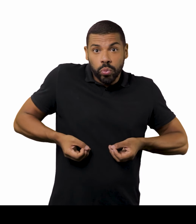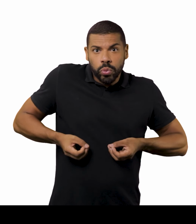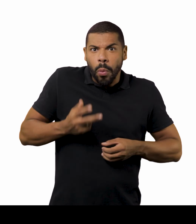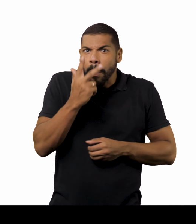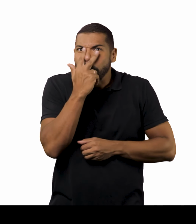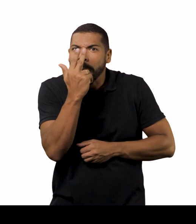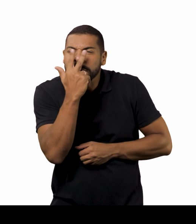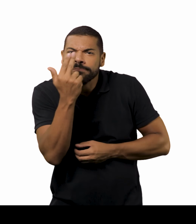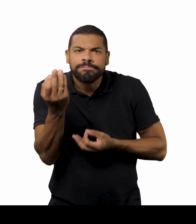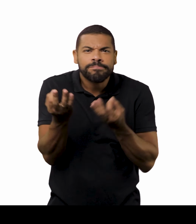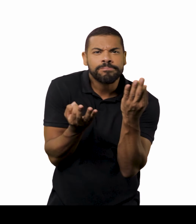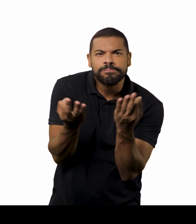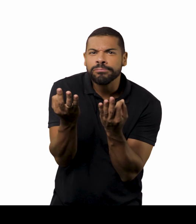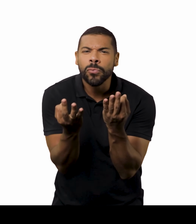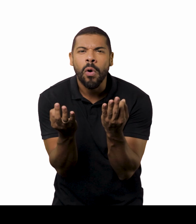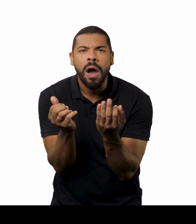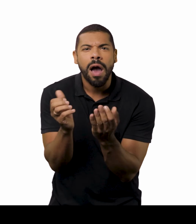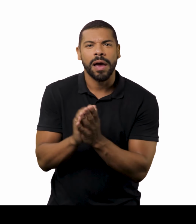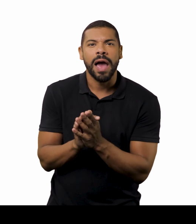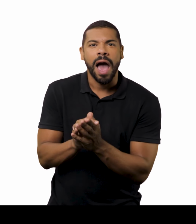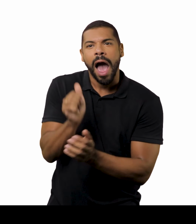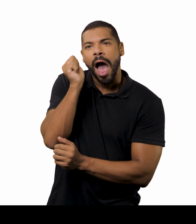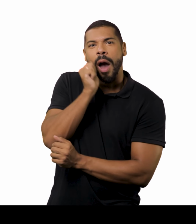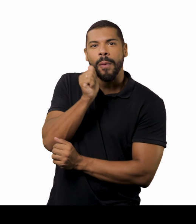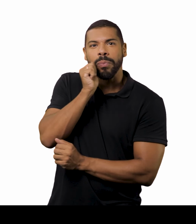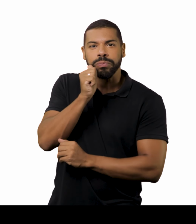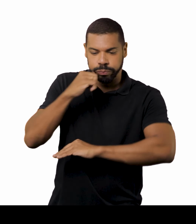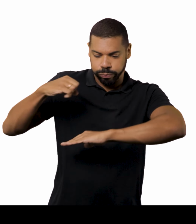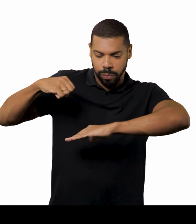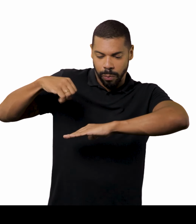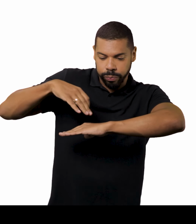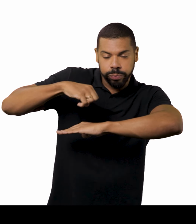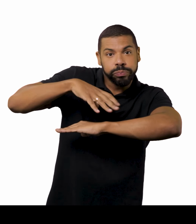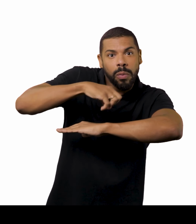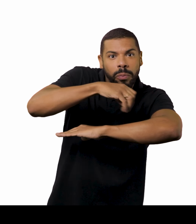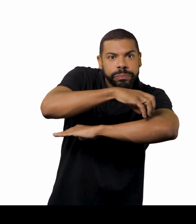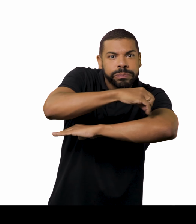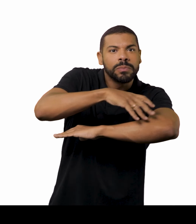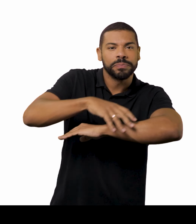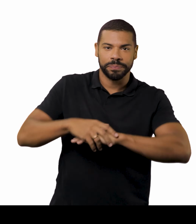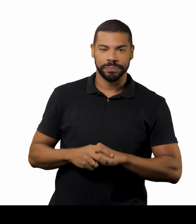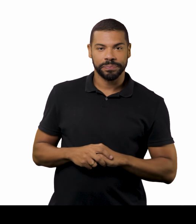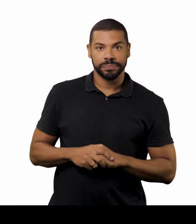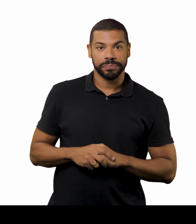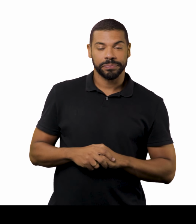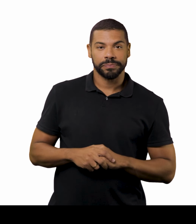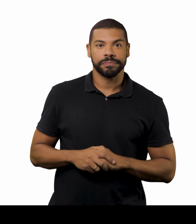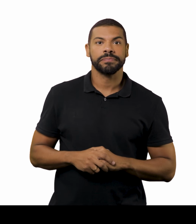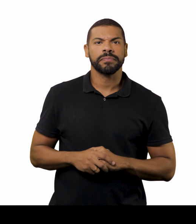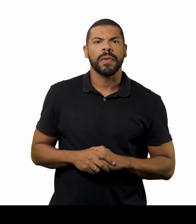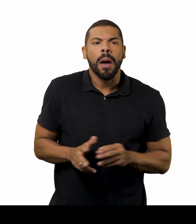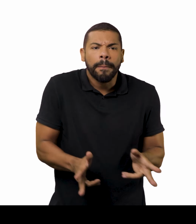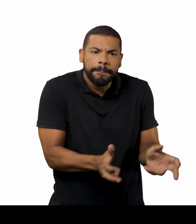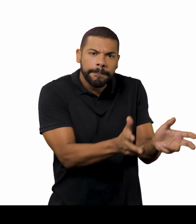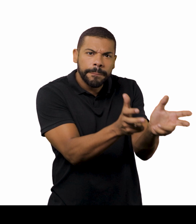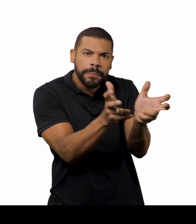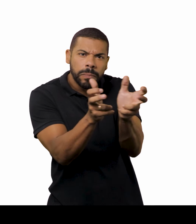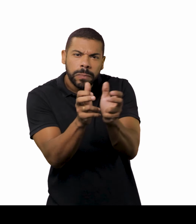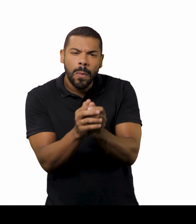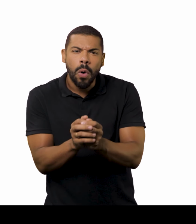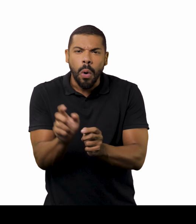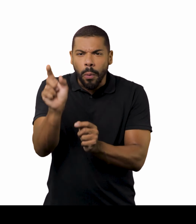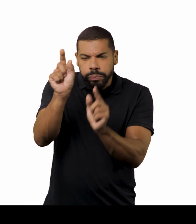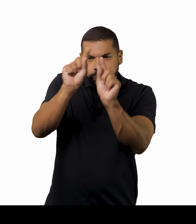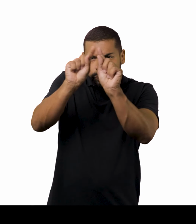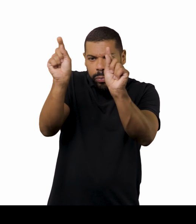com uma figura que é como se a mulher tivesse um raio-x, sabe? Você estivesse vendo dentro dela. E aí apareceu